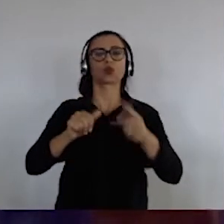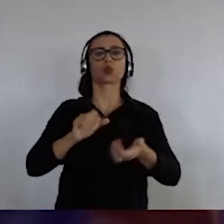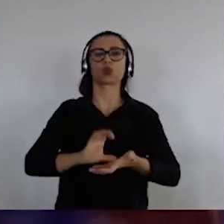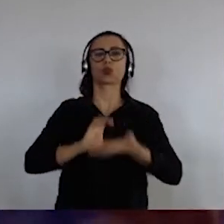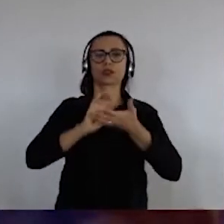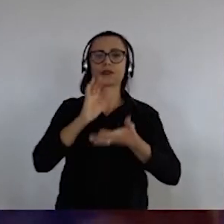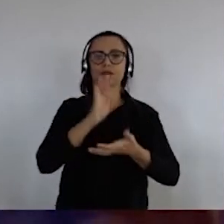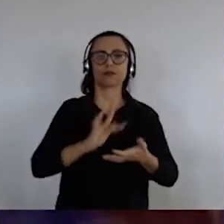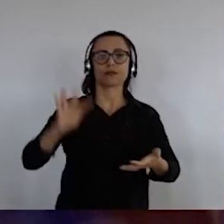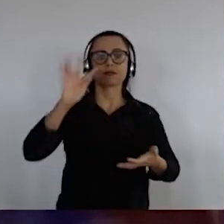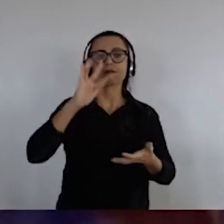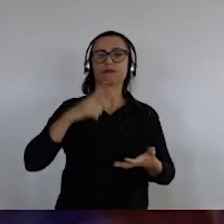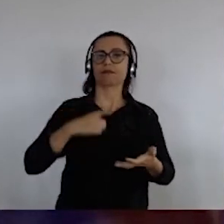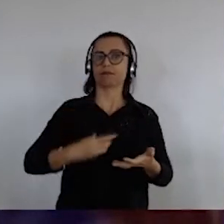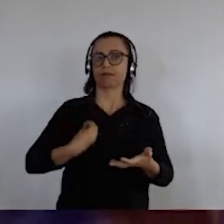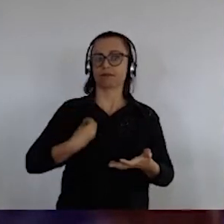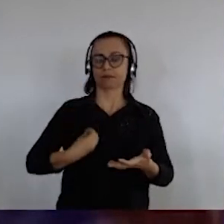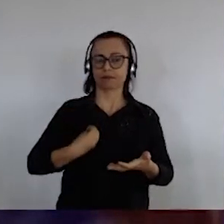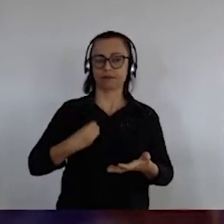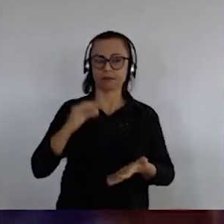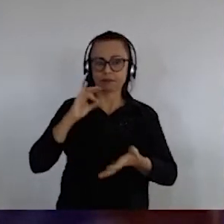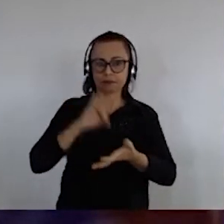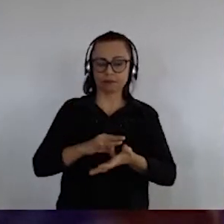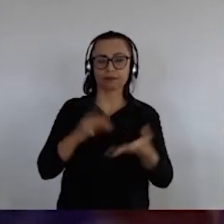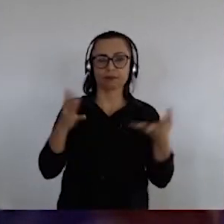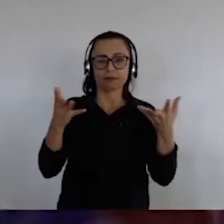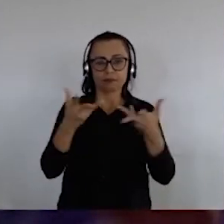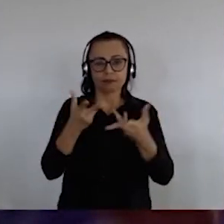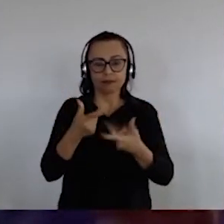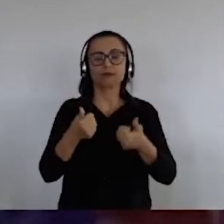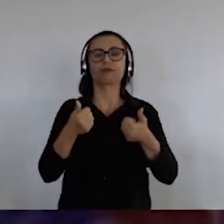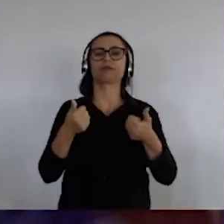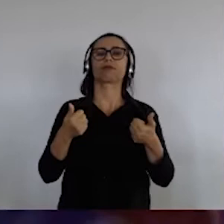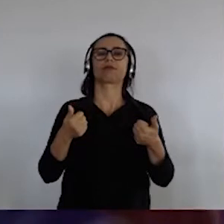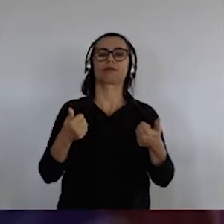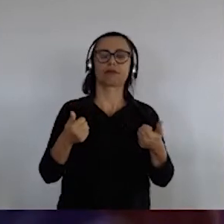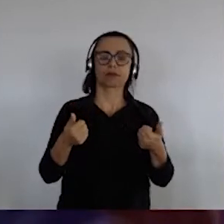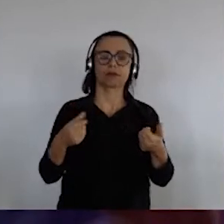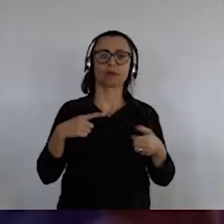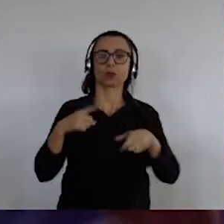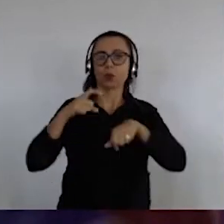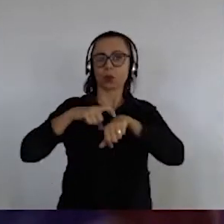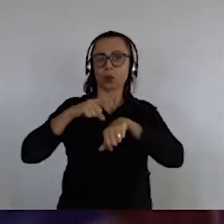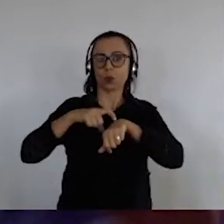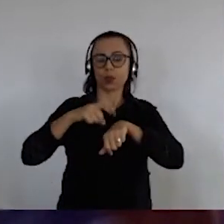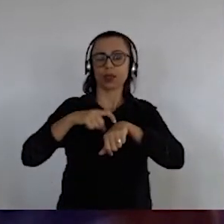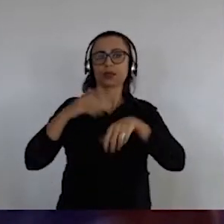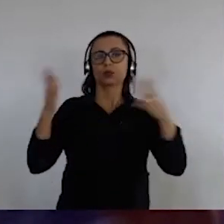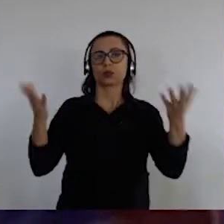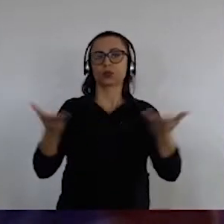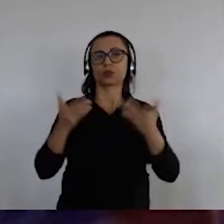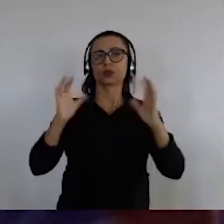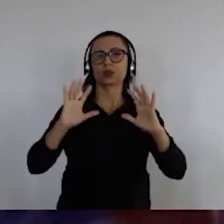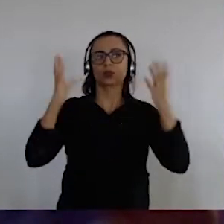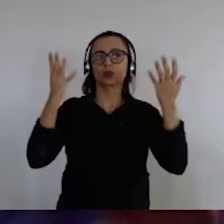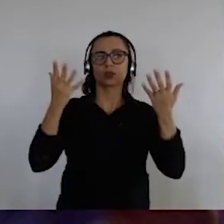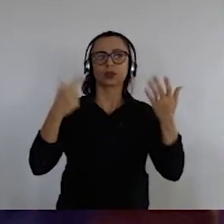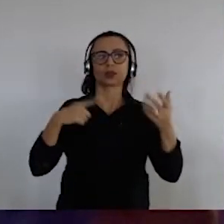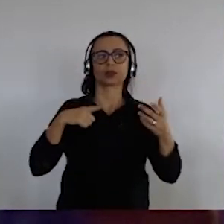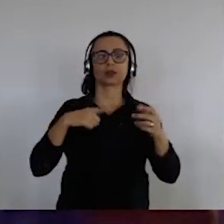Federal pela realização deste extraordinário evento, num momento que nós